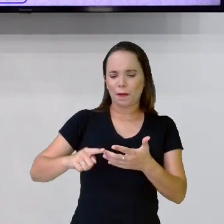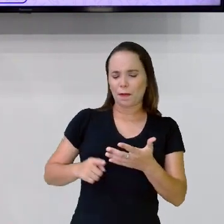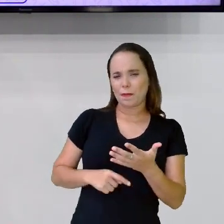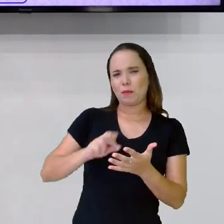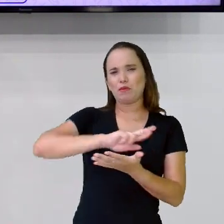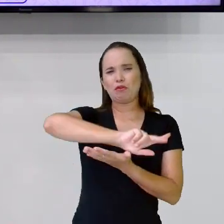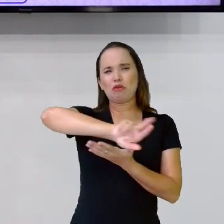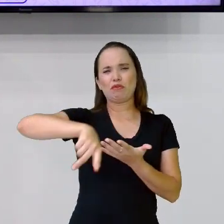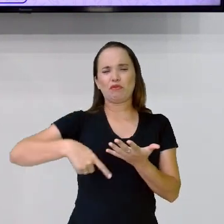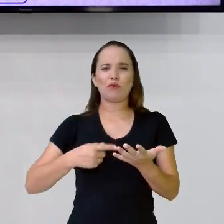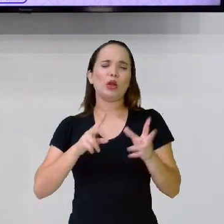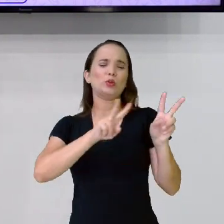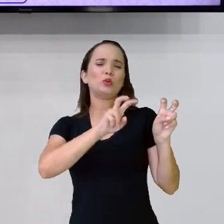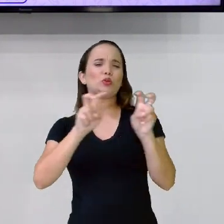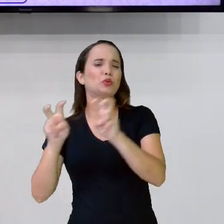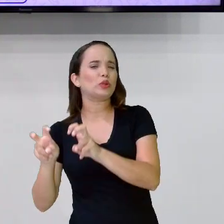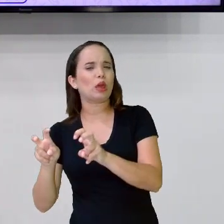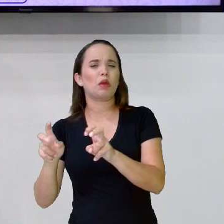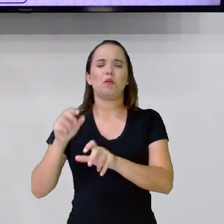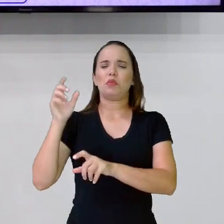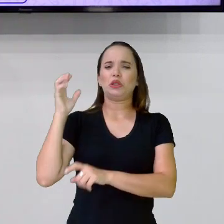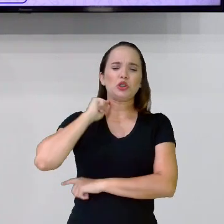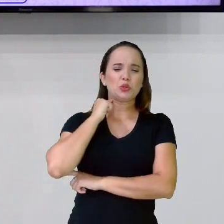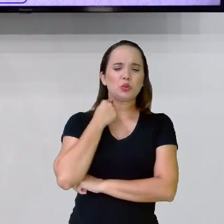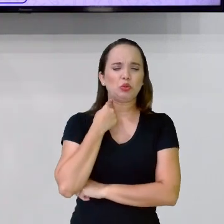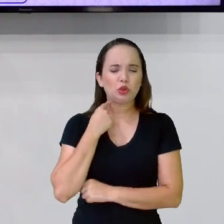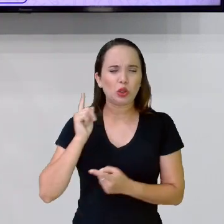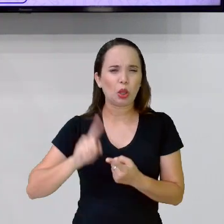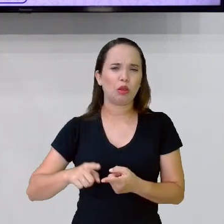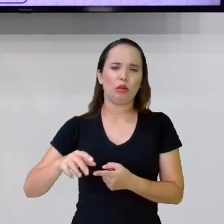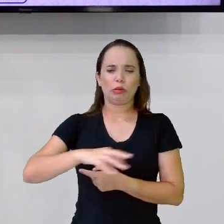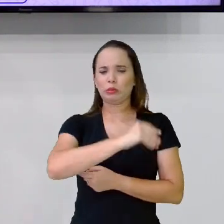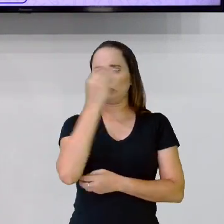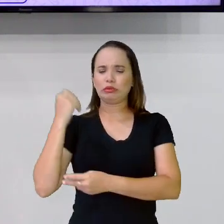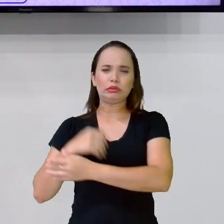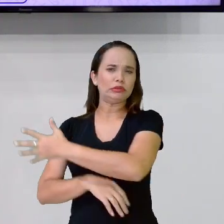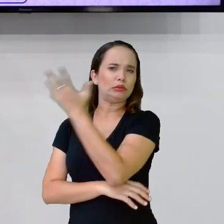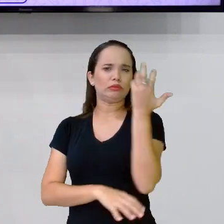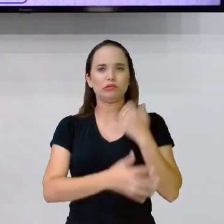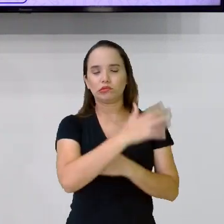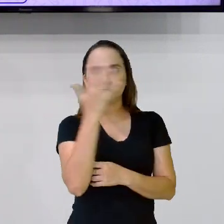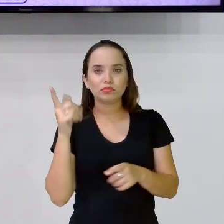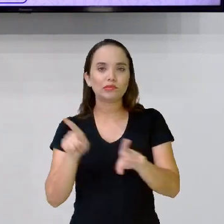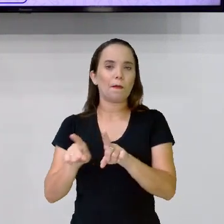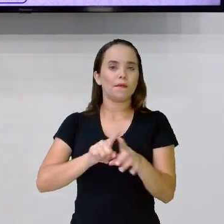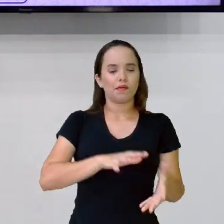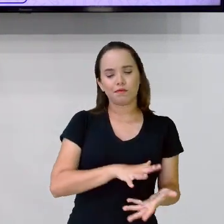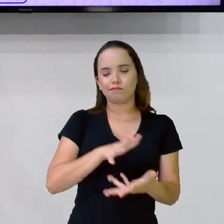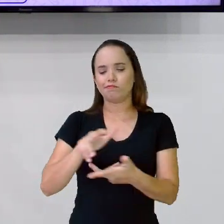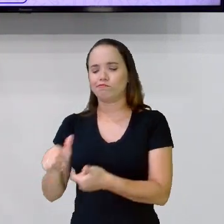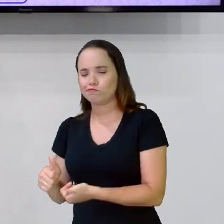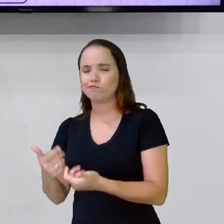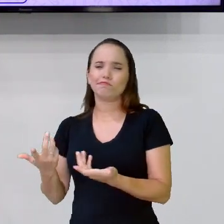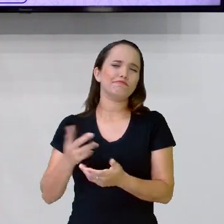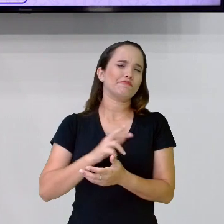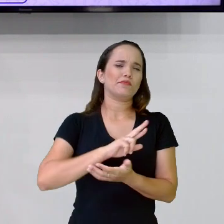a questão da poluição hídrica, né? Tanta coisa, poluição atmosférica,